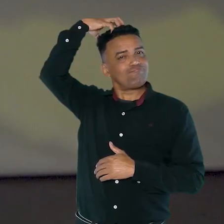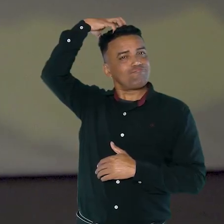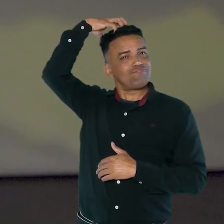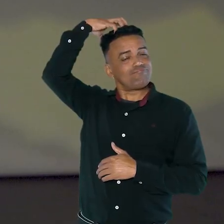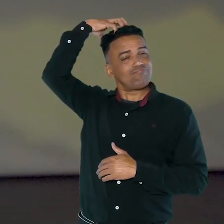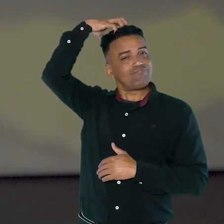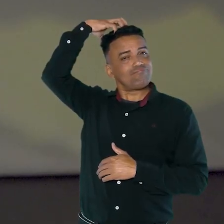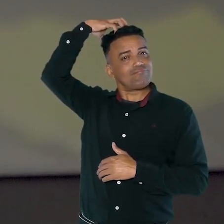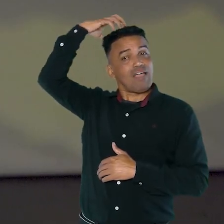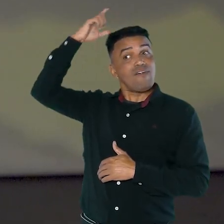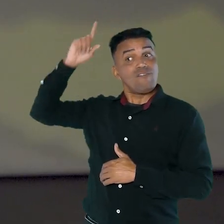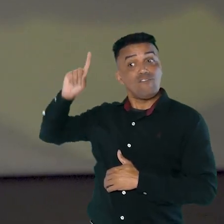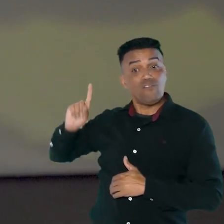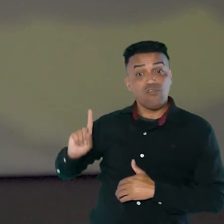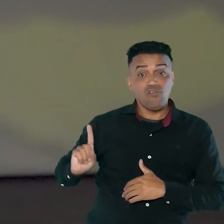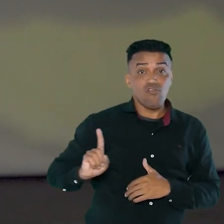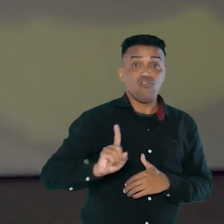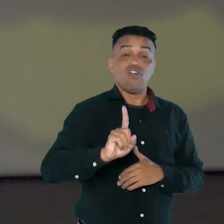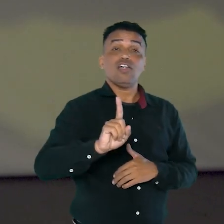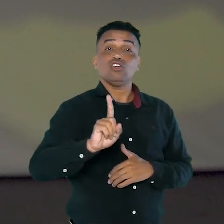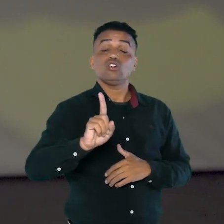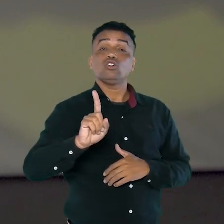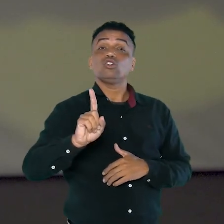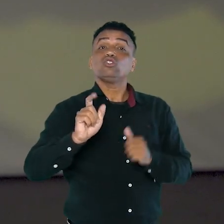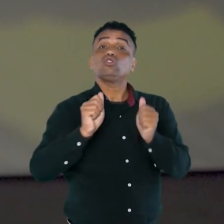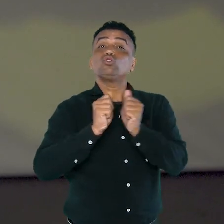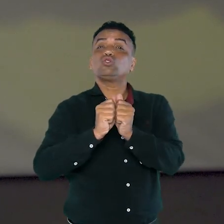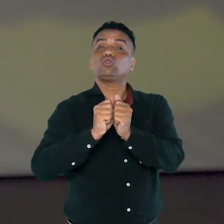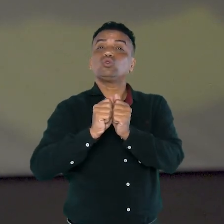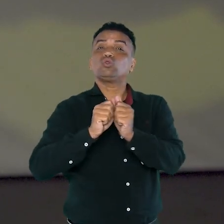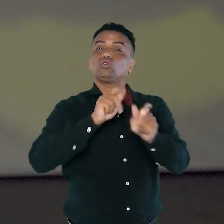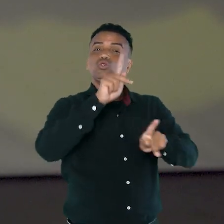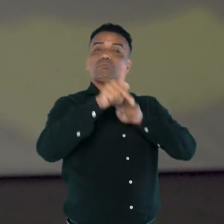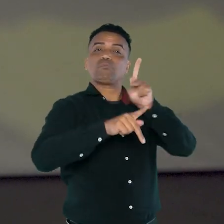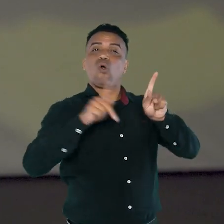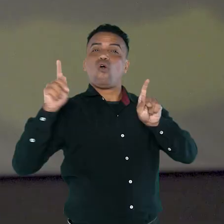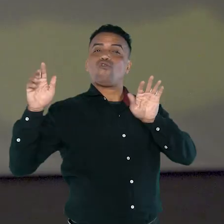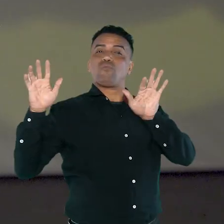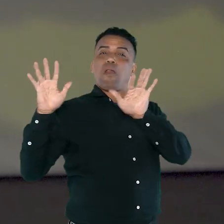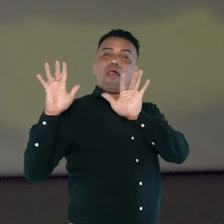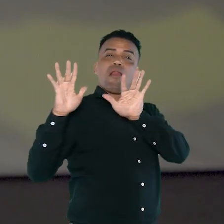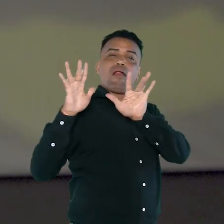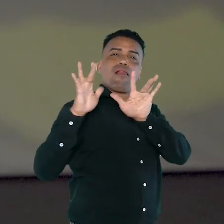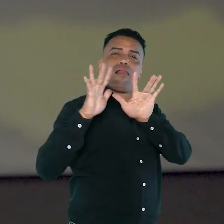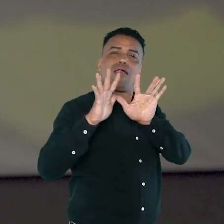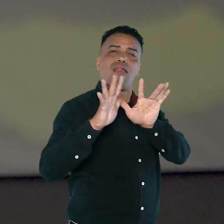que veio junto com seus súditos,